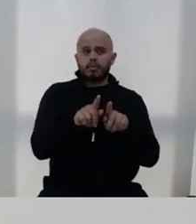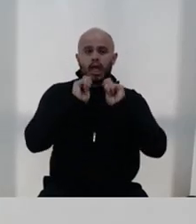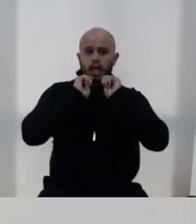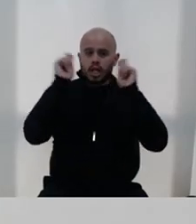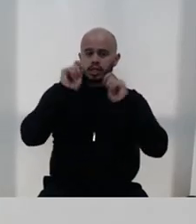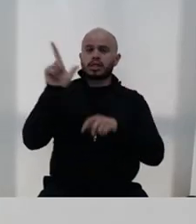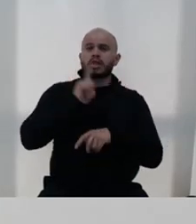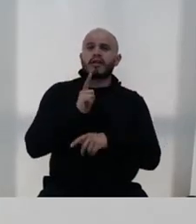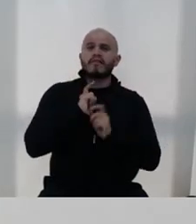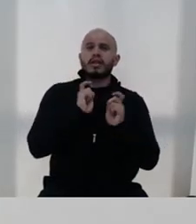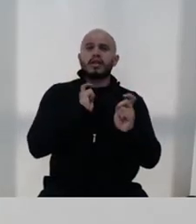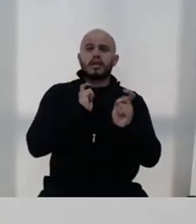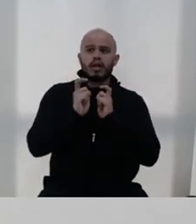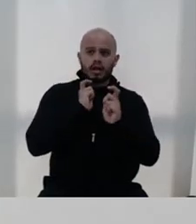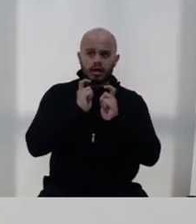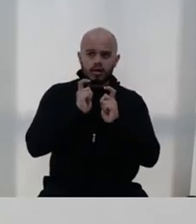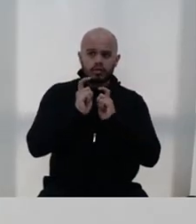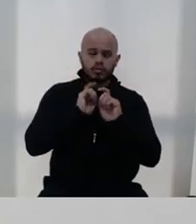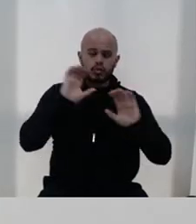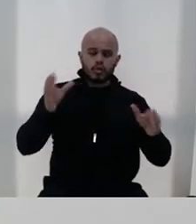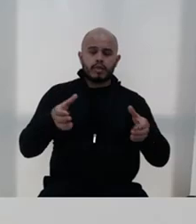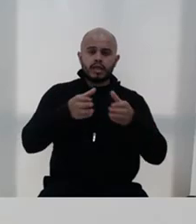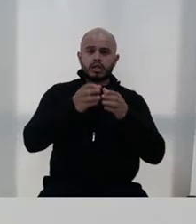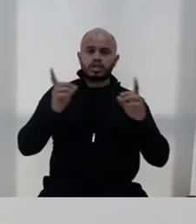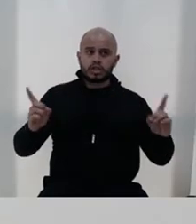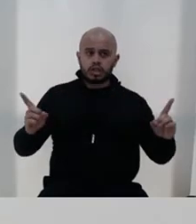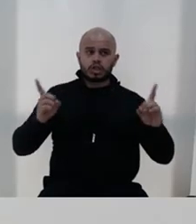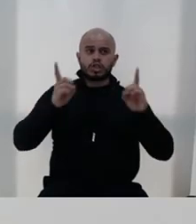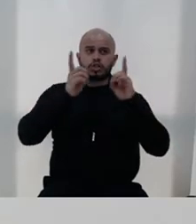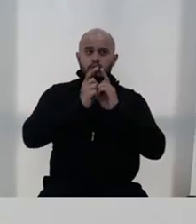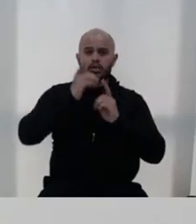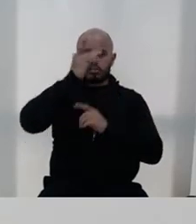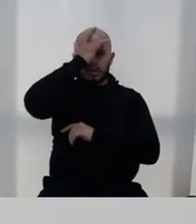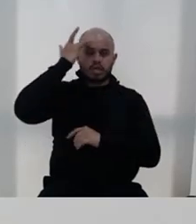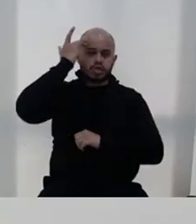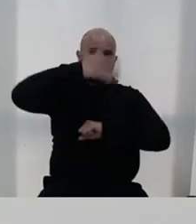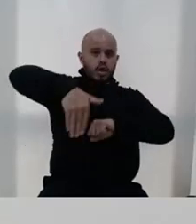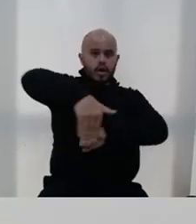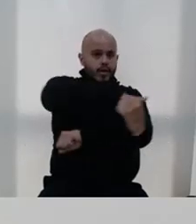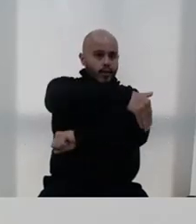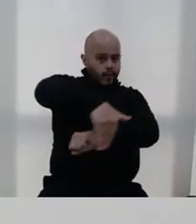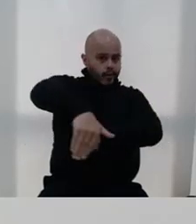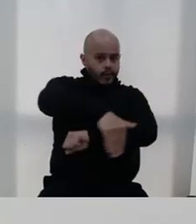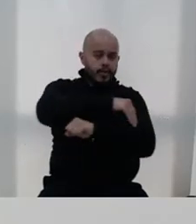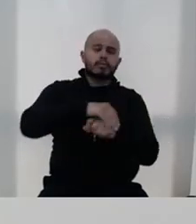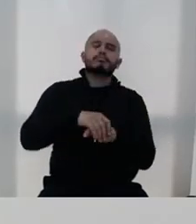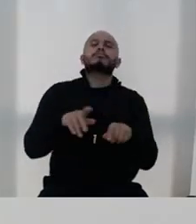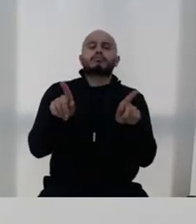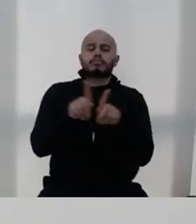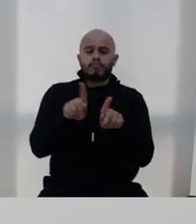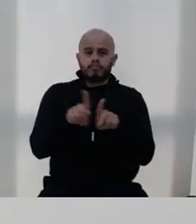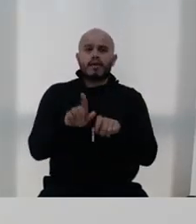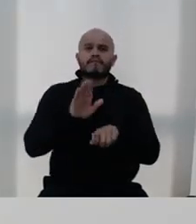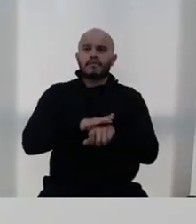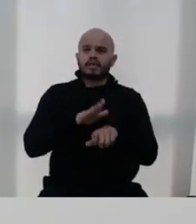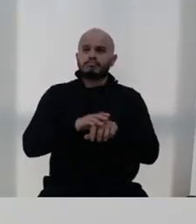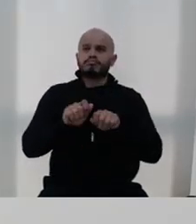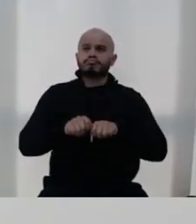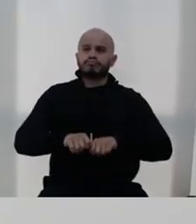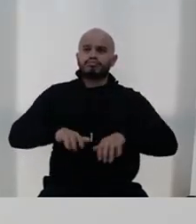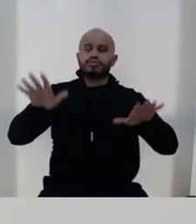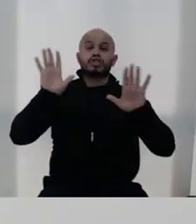reunião do Comitê de Atendimento da População em Situação de Rua. Nós, durante essa semana, também fizemos uma divulgação, porque